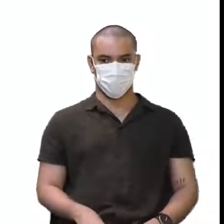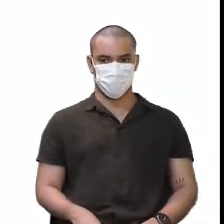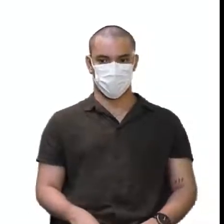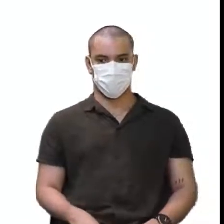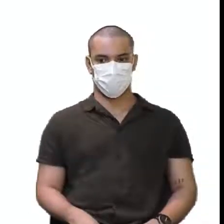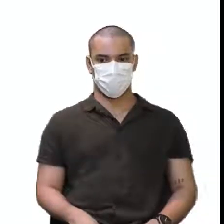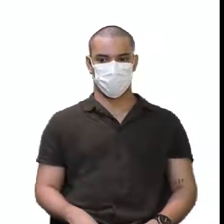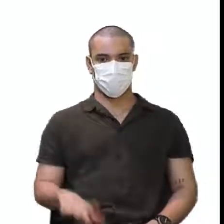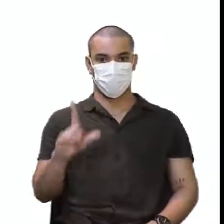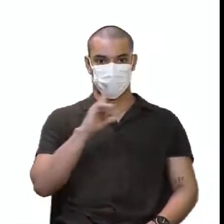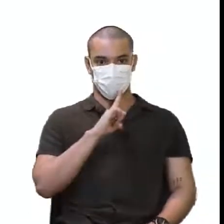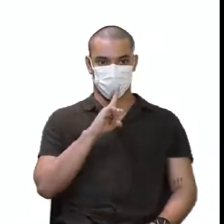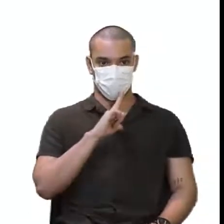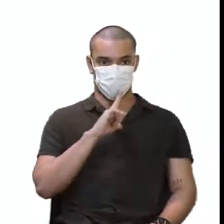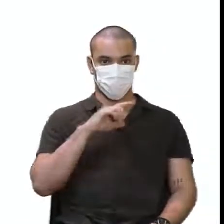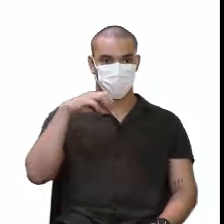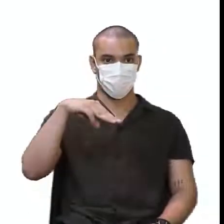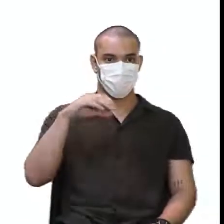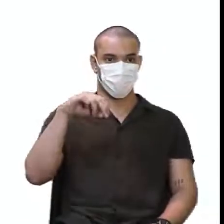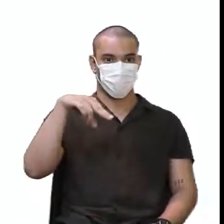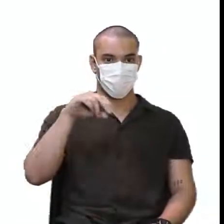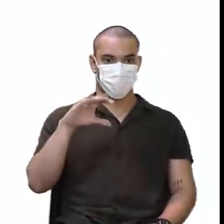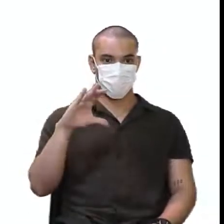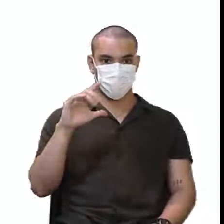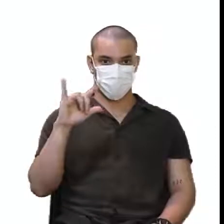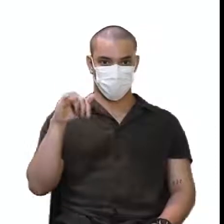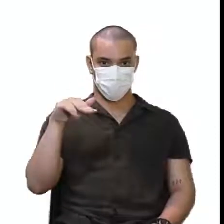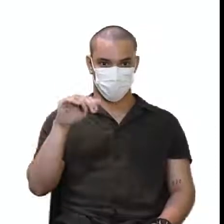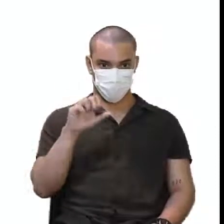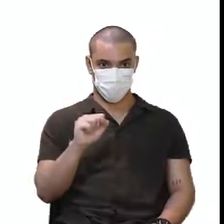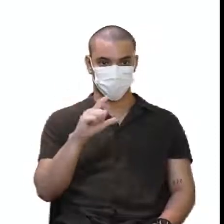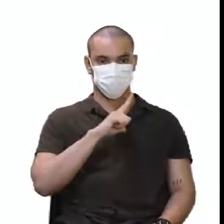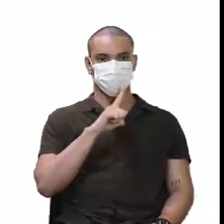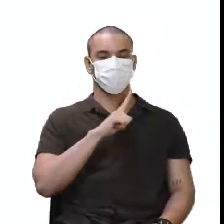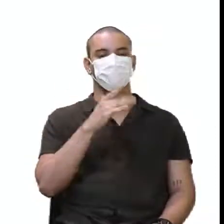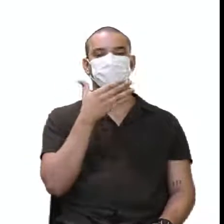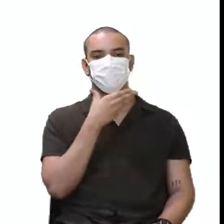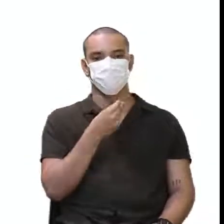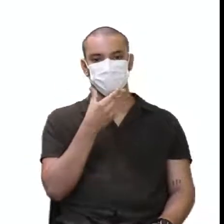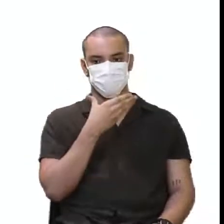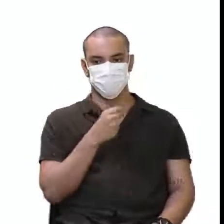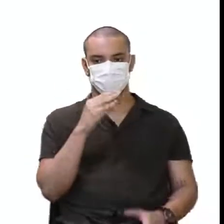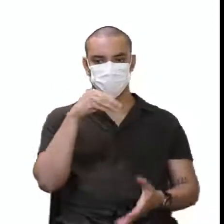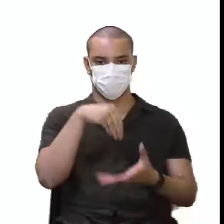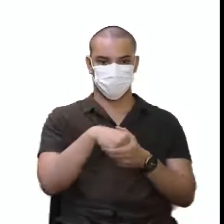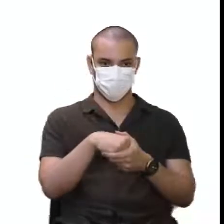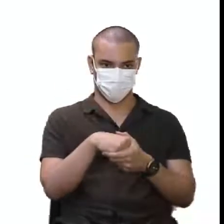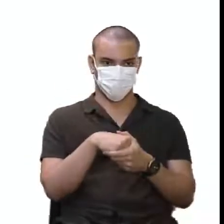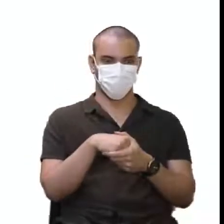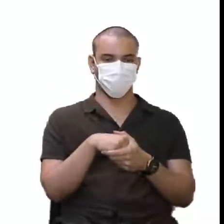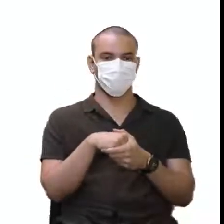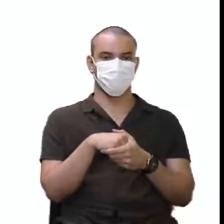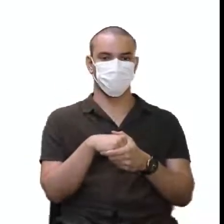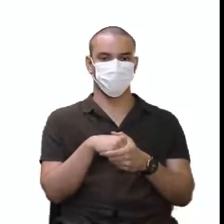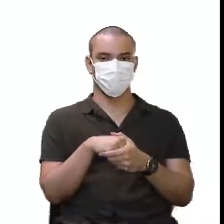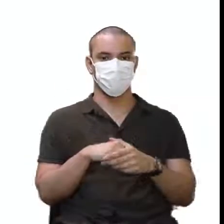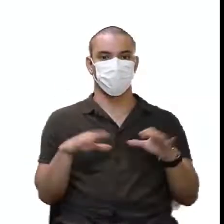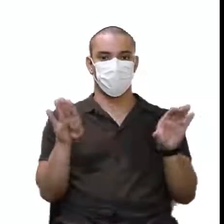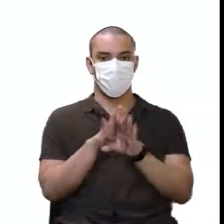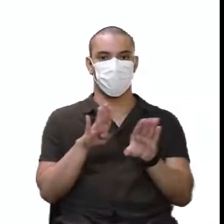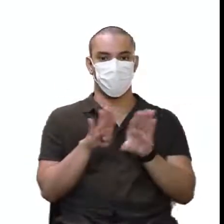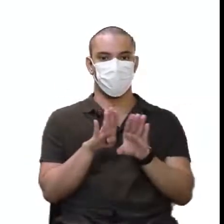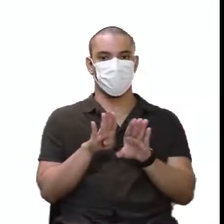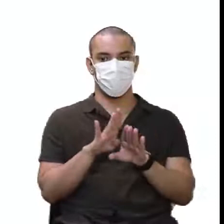monóicas, né, ou monócrinas, onde você vai ter a estrutura masculina, tá? E você vai